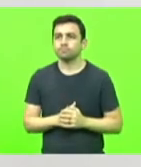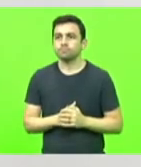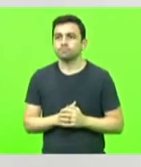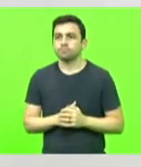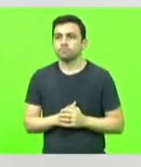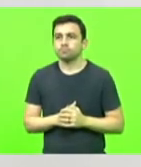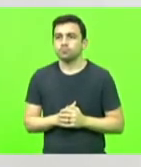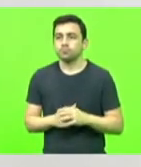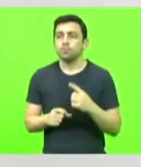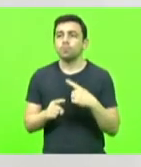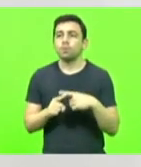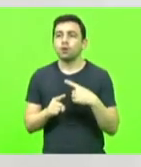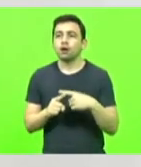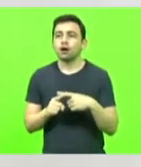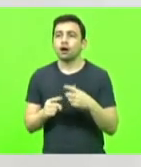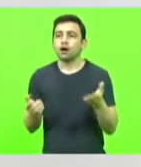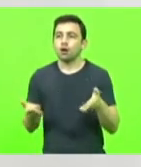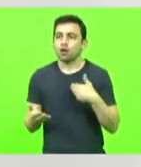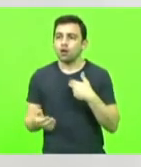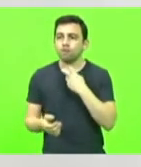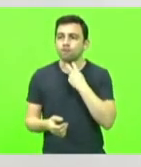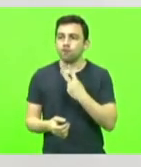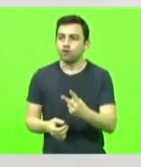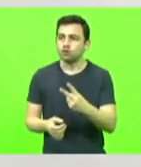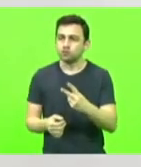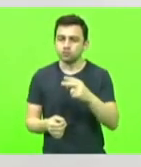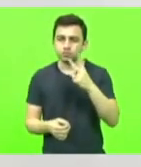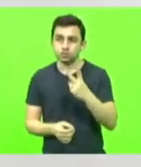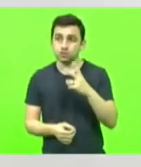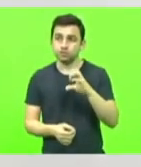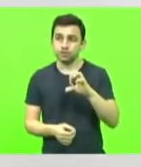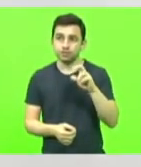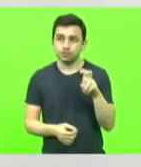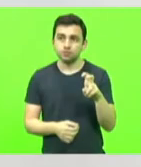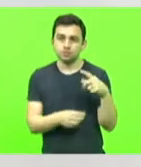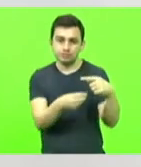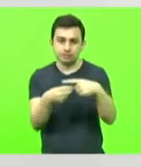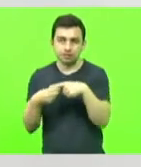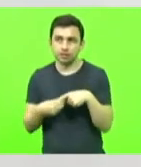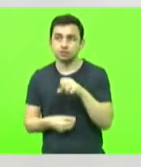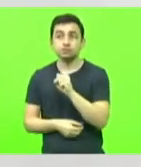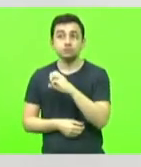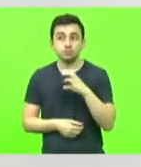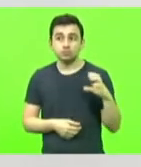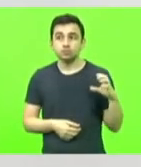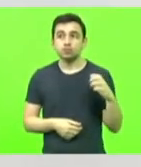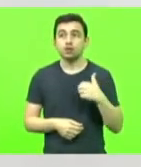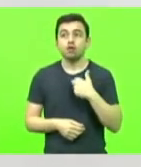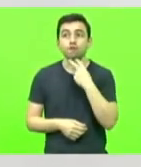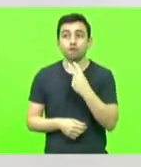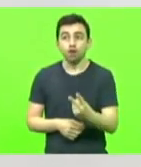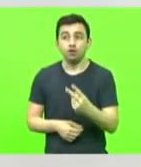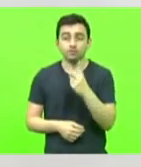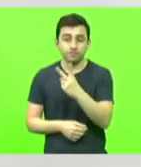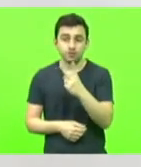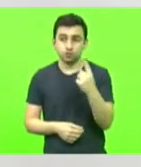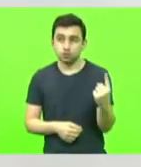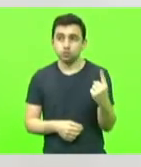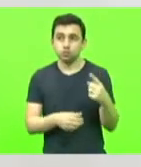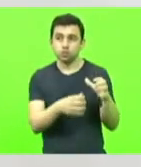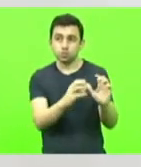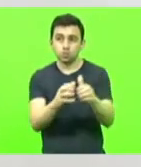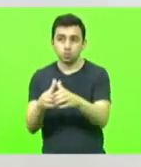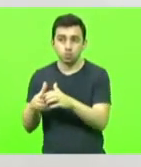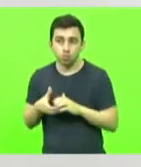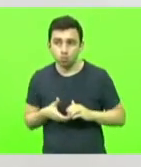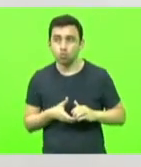pois nesse momento eu sou a voz de 295 municípios catarinenses, eu sou a voz de 21 colegiados regionais de defesa